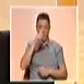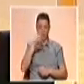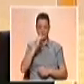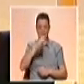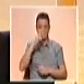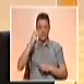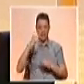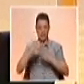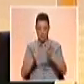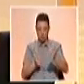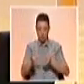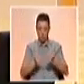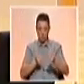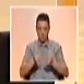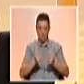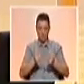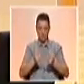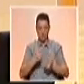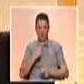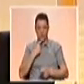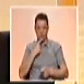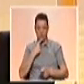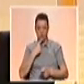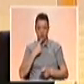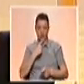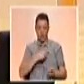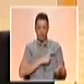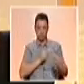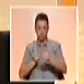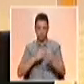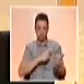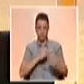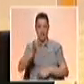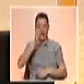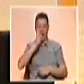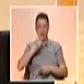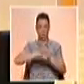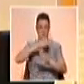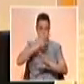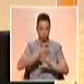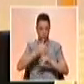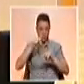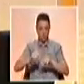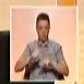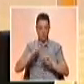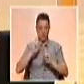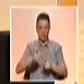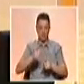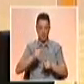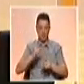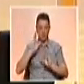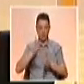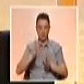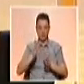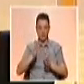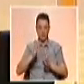gestão agrícola com uso excessivo de água, em que fazem sucessivos transvases, nomeadamente até do Tejo, para rios da